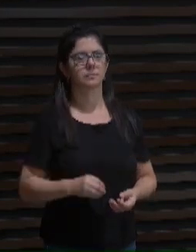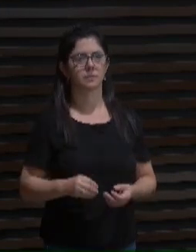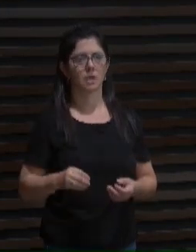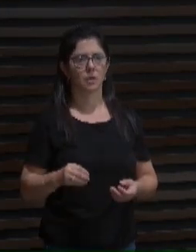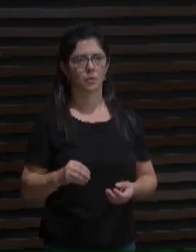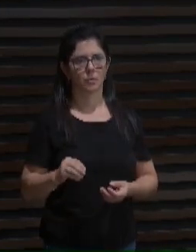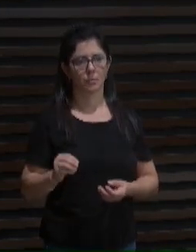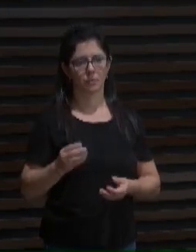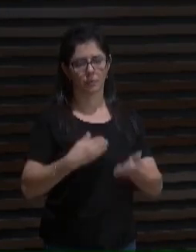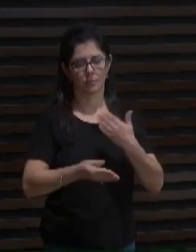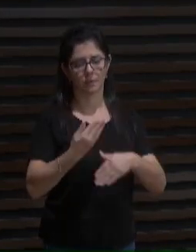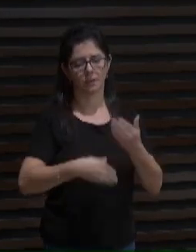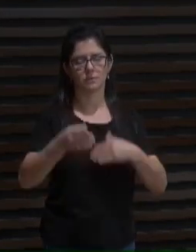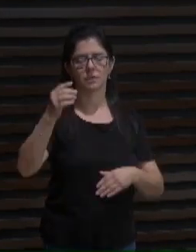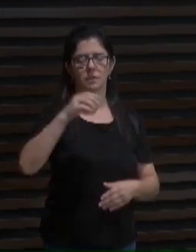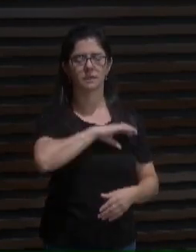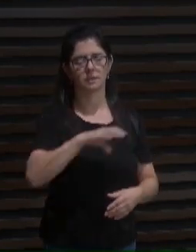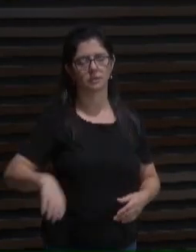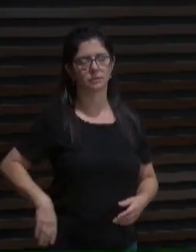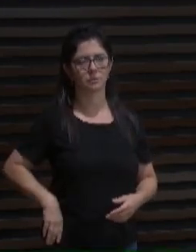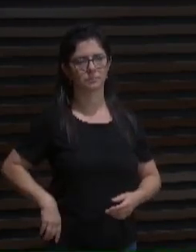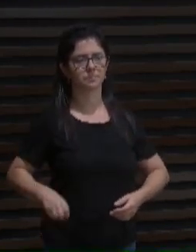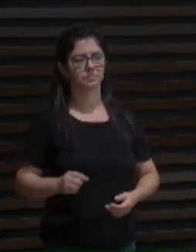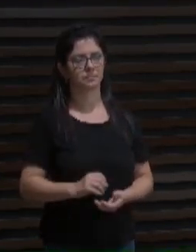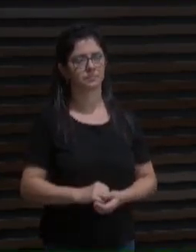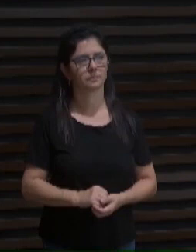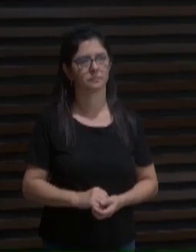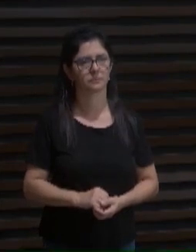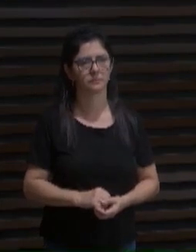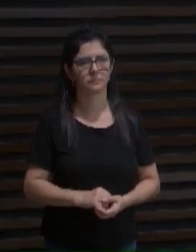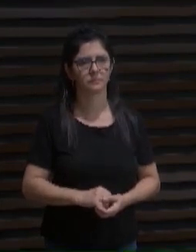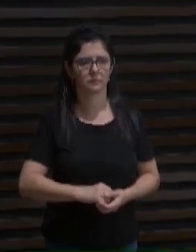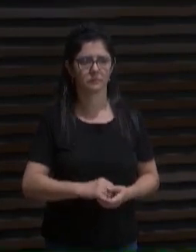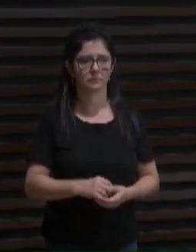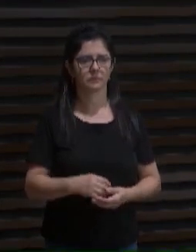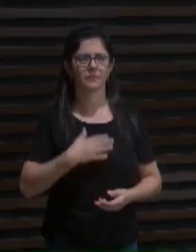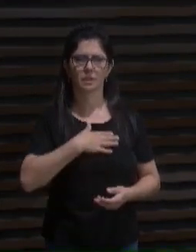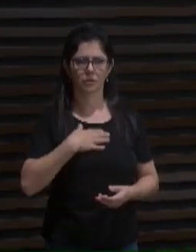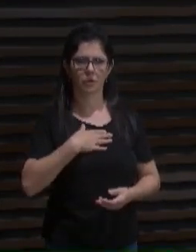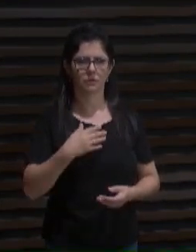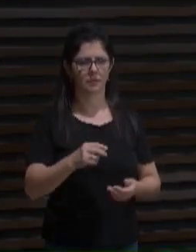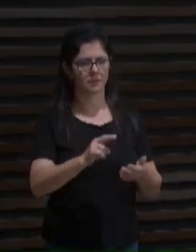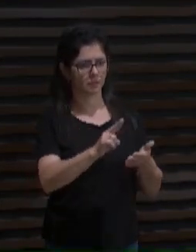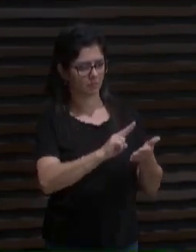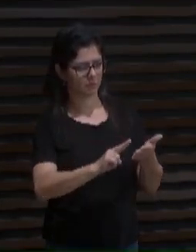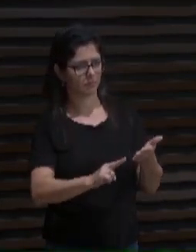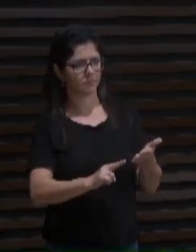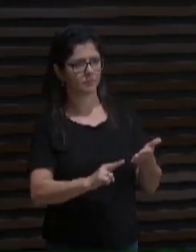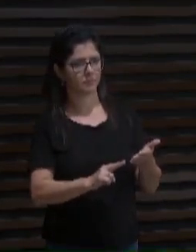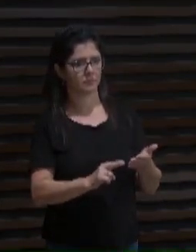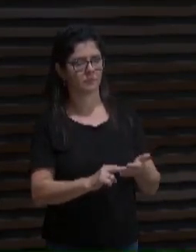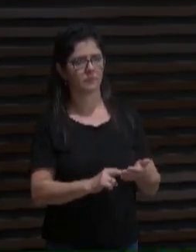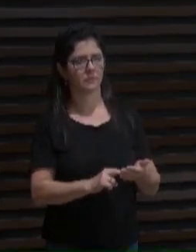Cristo. Coloca para mim João 1:12, Rúbia. Eu gosto desse texto aqui, eu já procurei várias versões, mas eles trazem